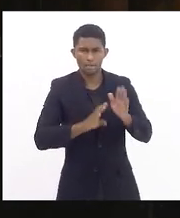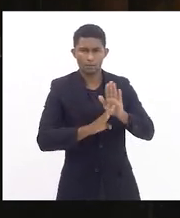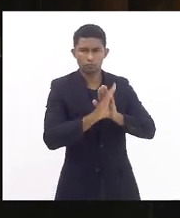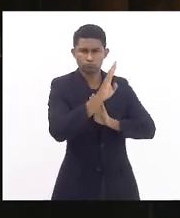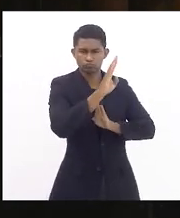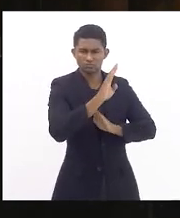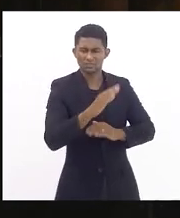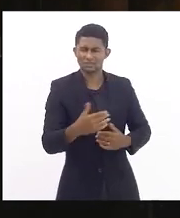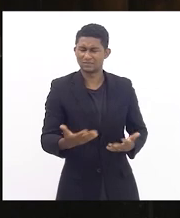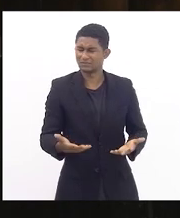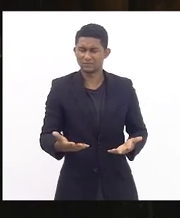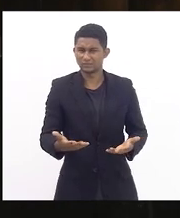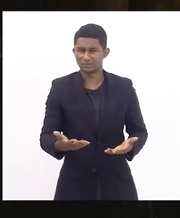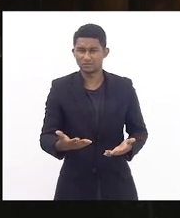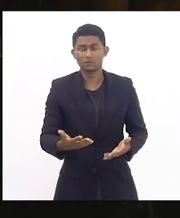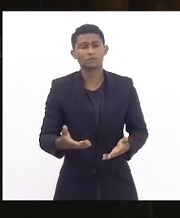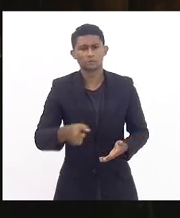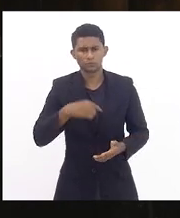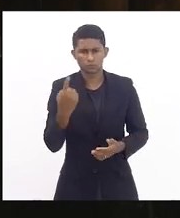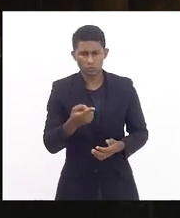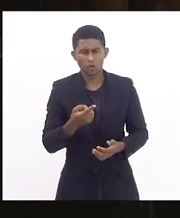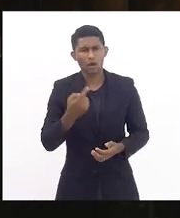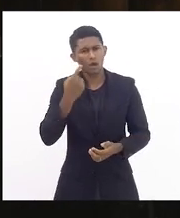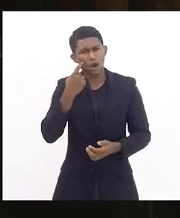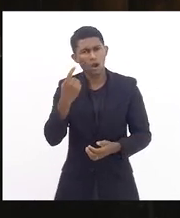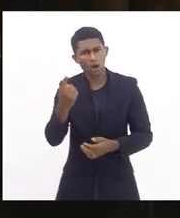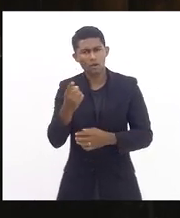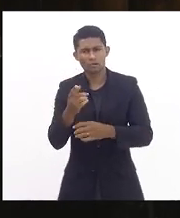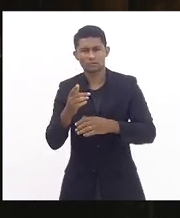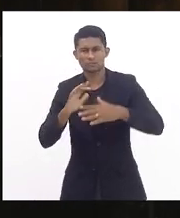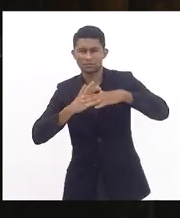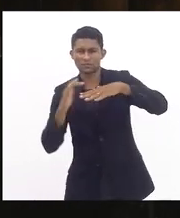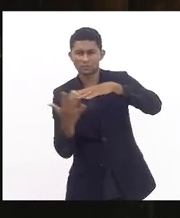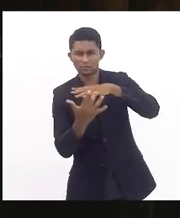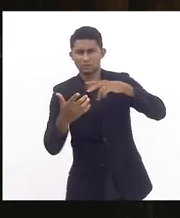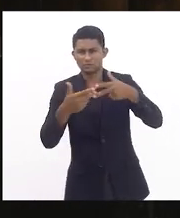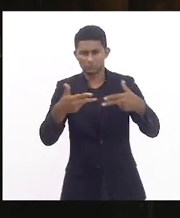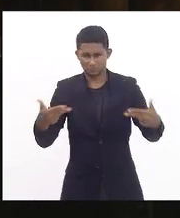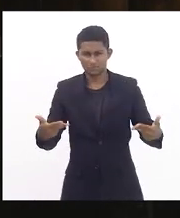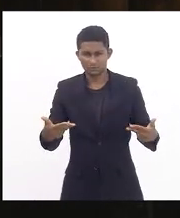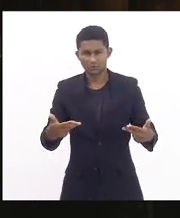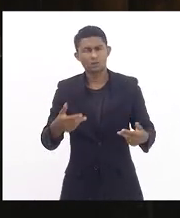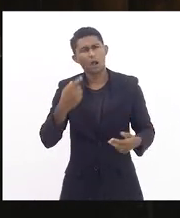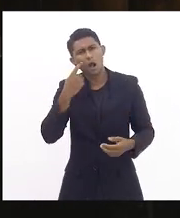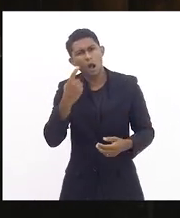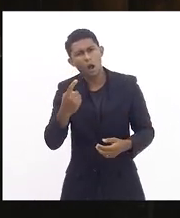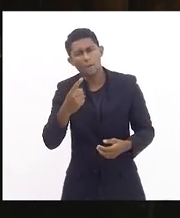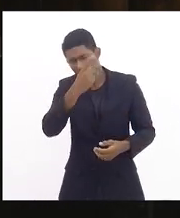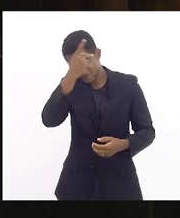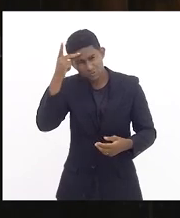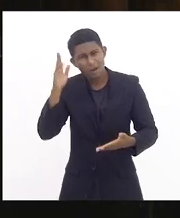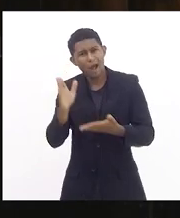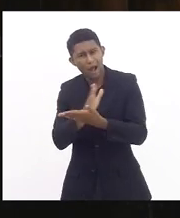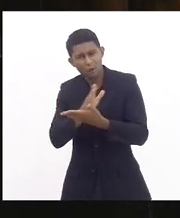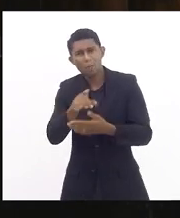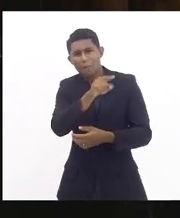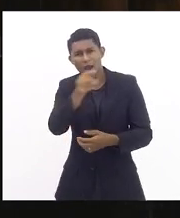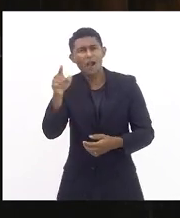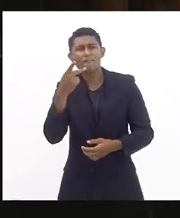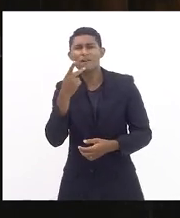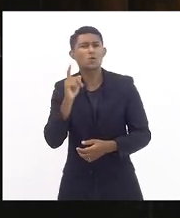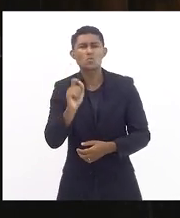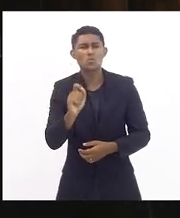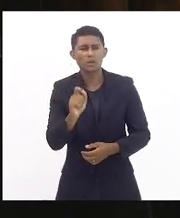as mídias, e existem pessoas que defendem aquilo ali como um trabalho cultural, e que quem critica esse tipo